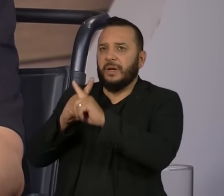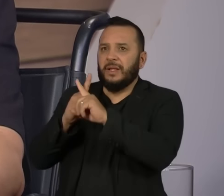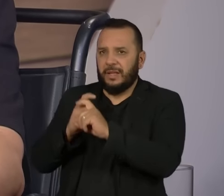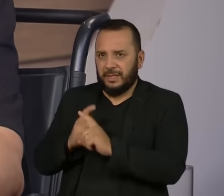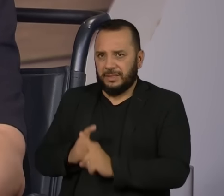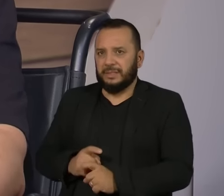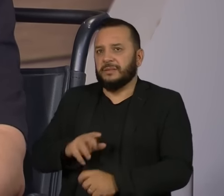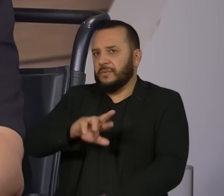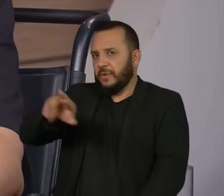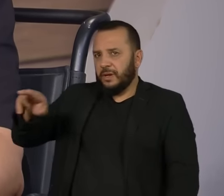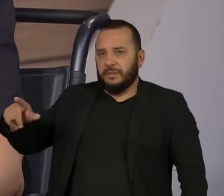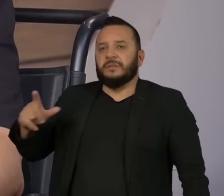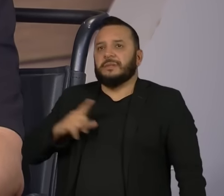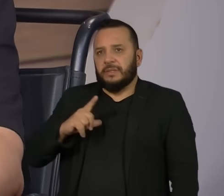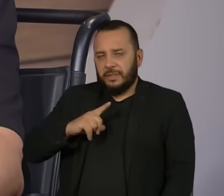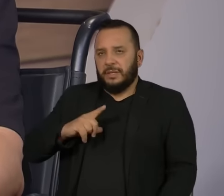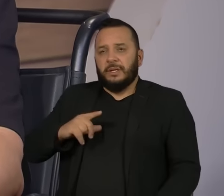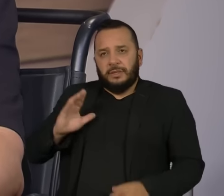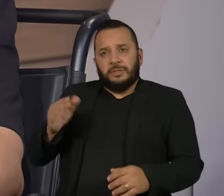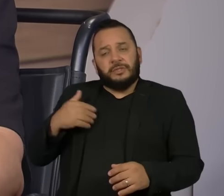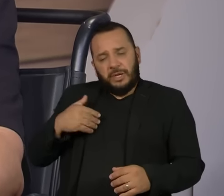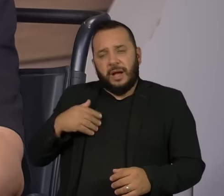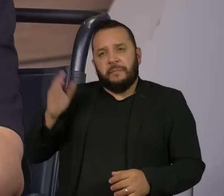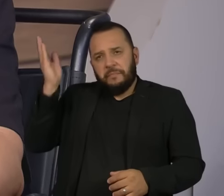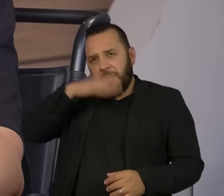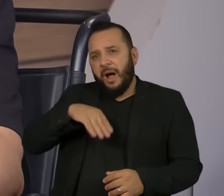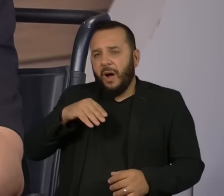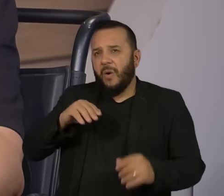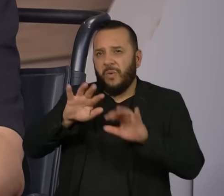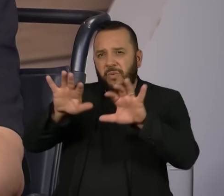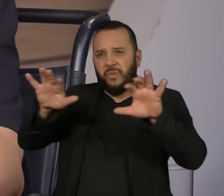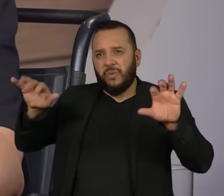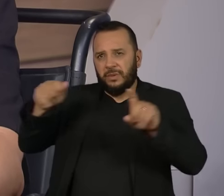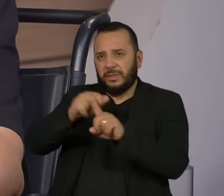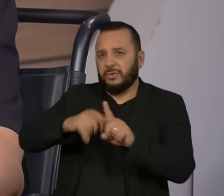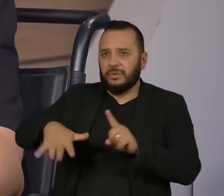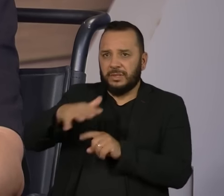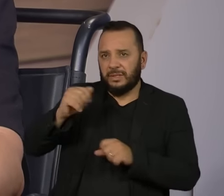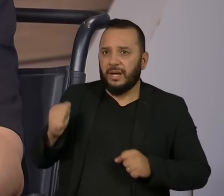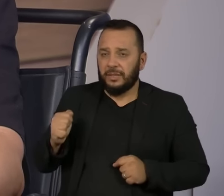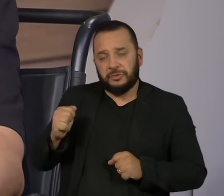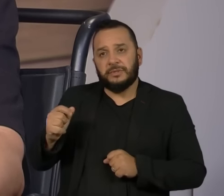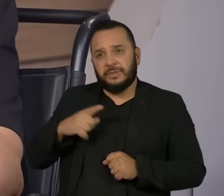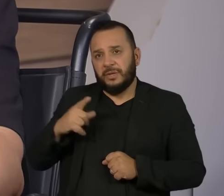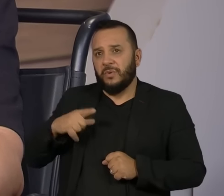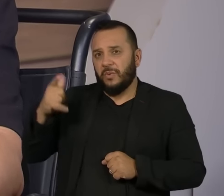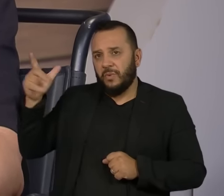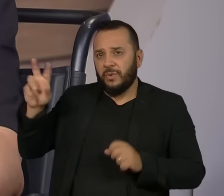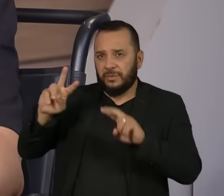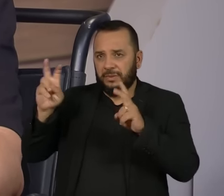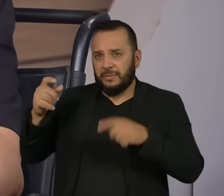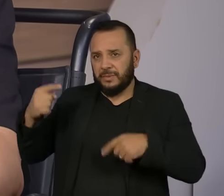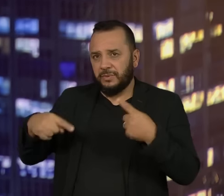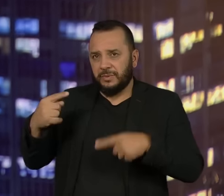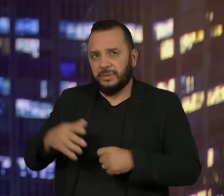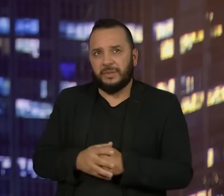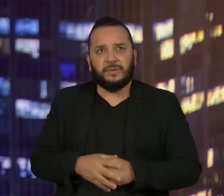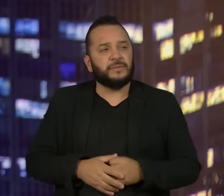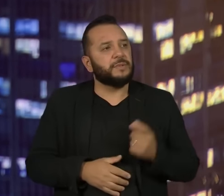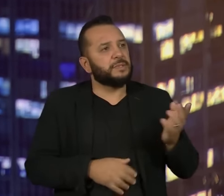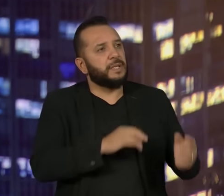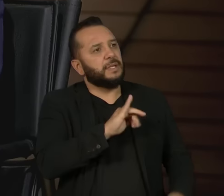né? Que estão causando mal que todos nós sabemos. Então, acho que aí entra numa outra natureza de discussão. E você,